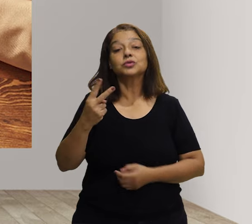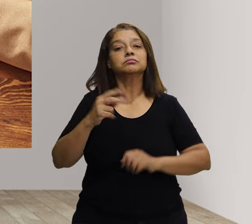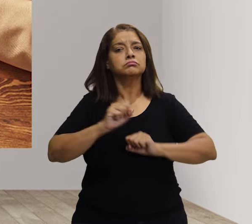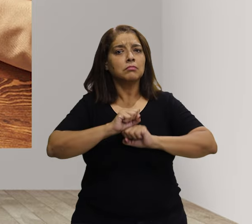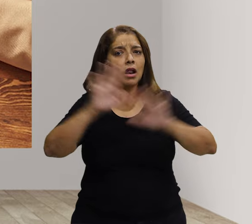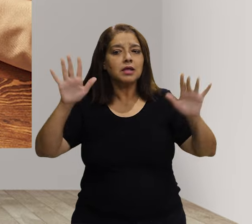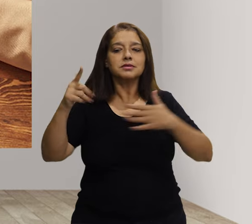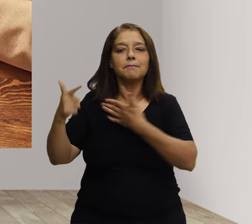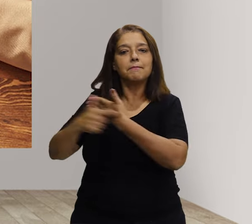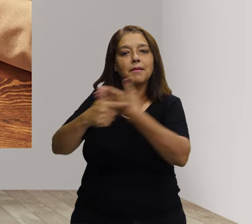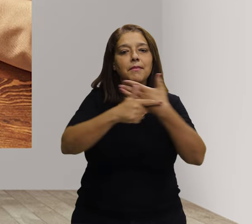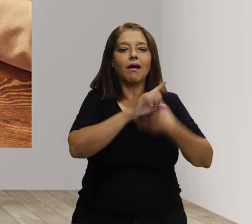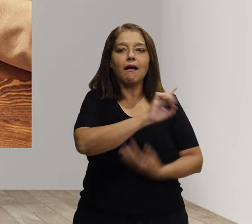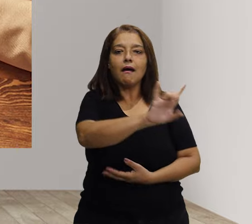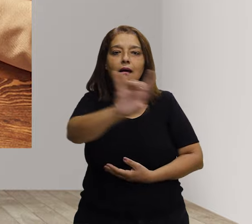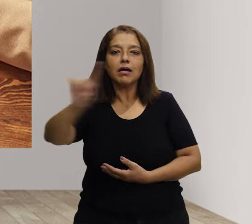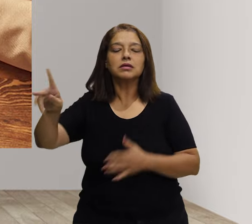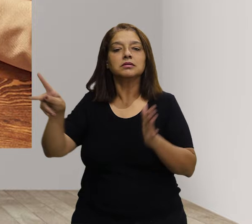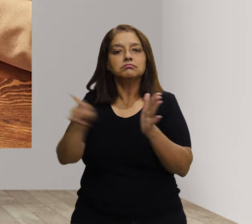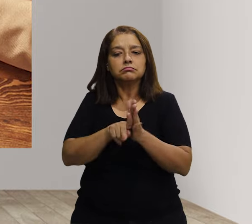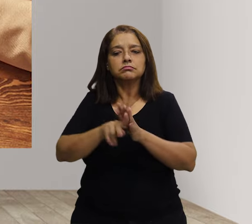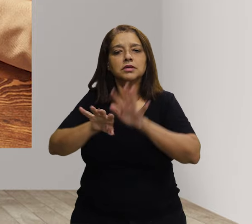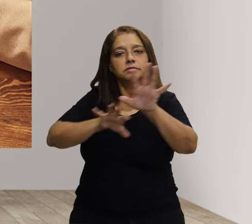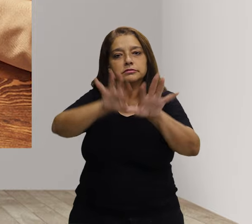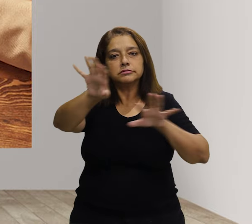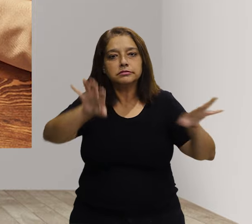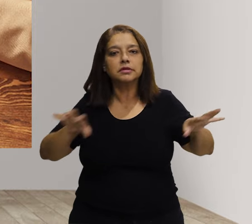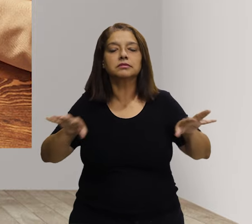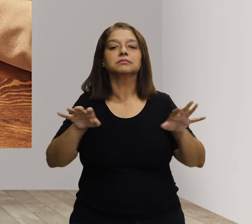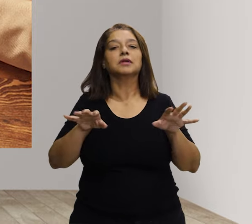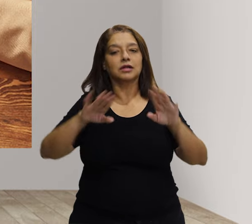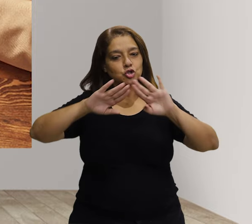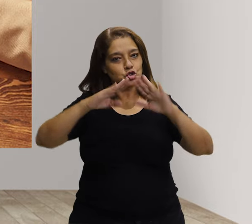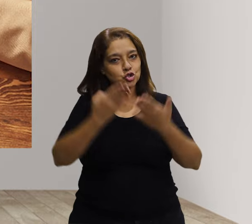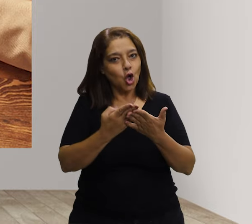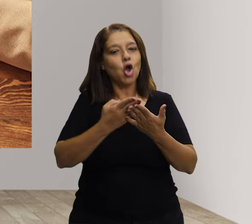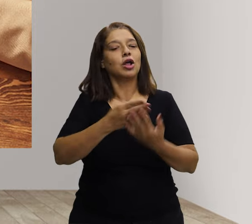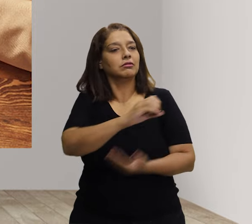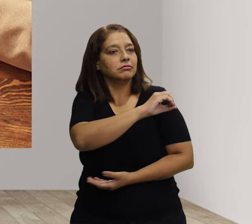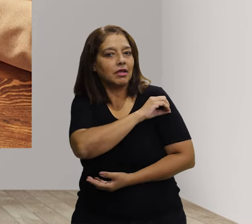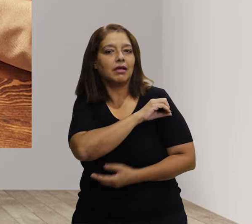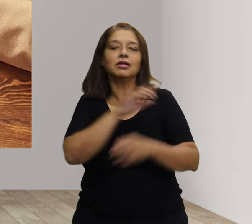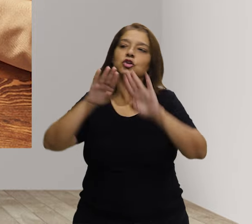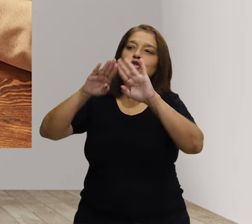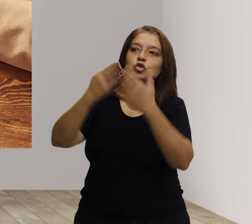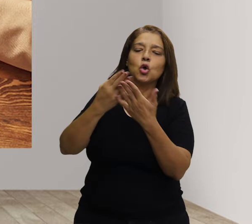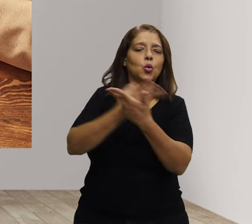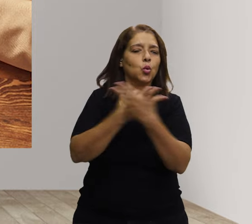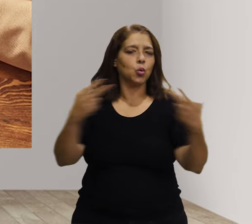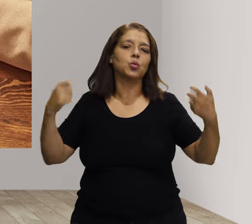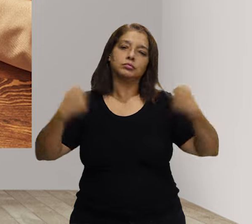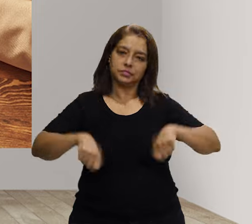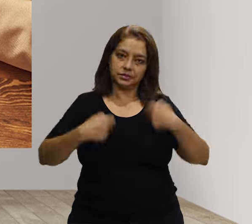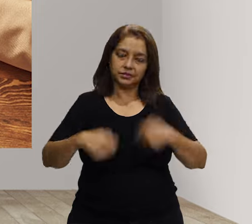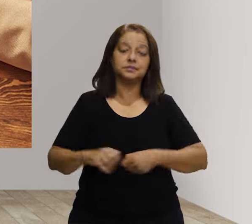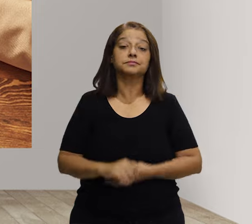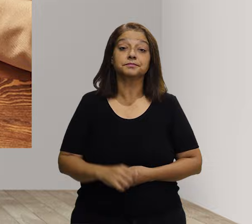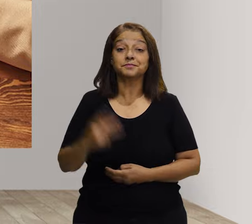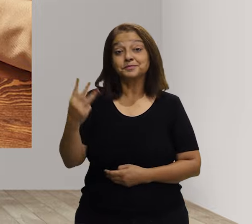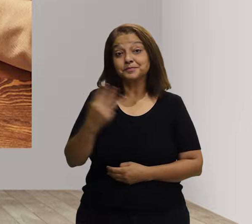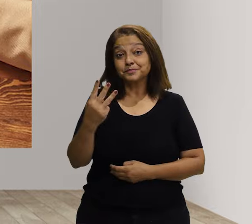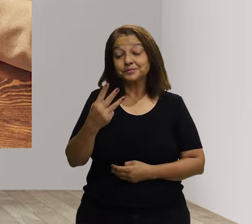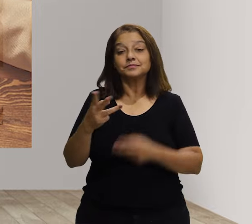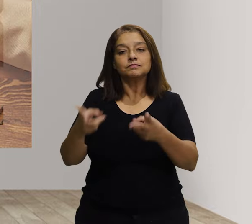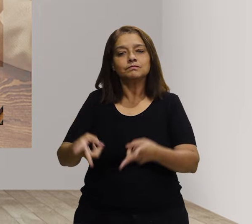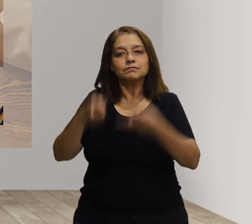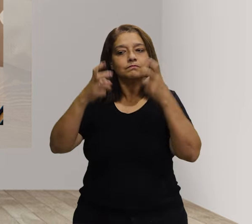atribuições com leituras do regimento do CMEIs e ou regimento escolar. 3, identificação de